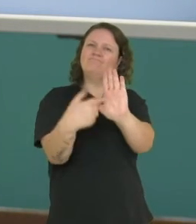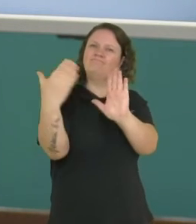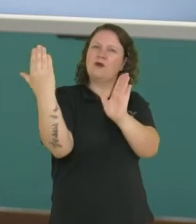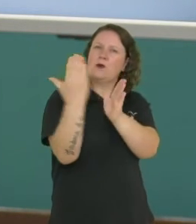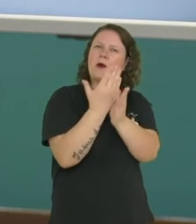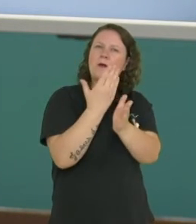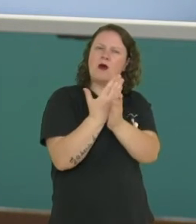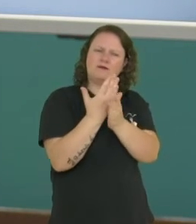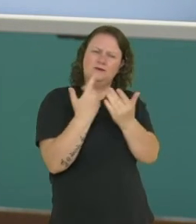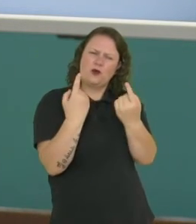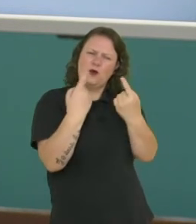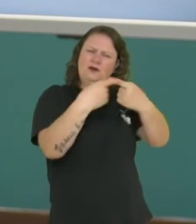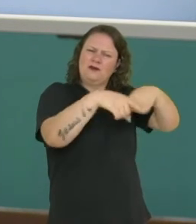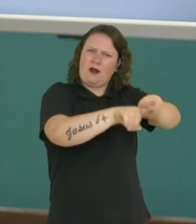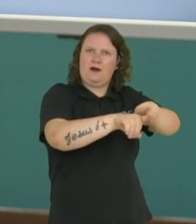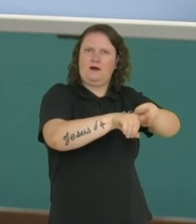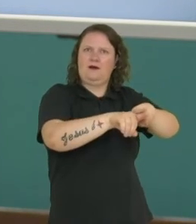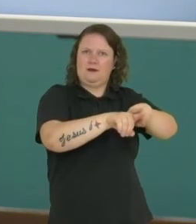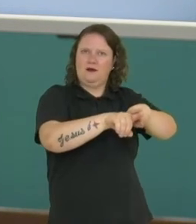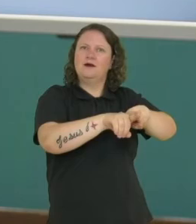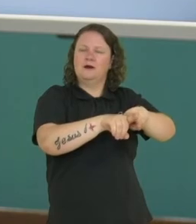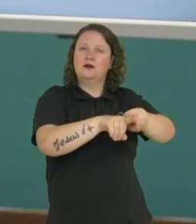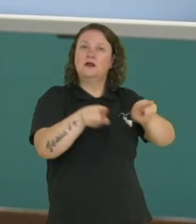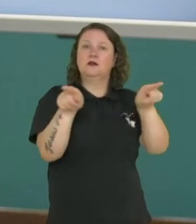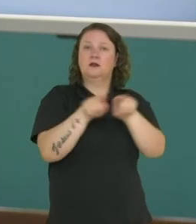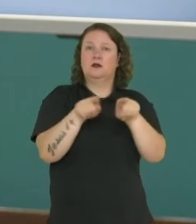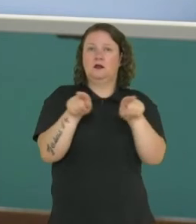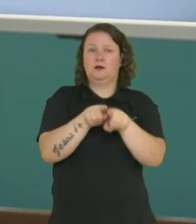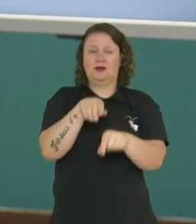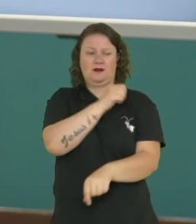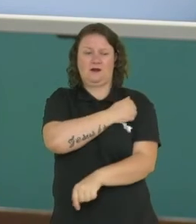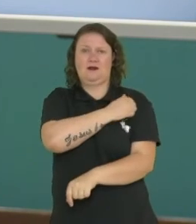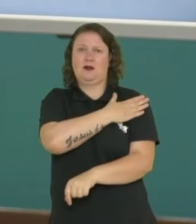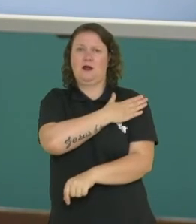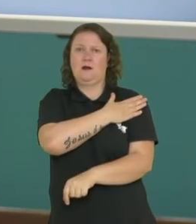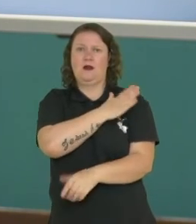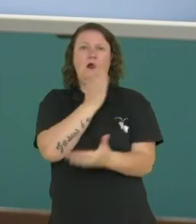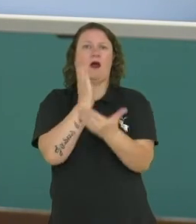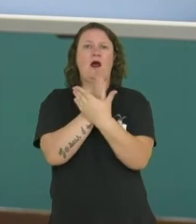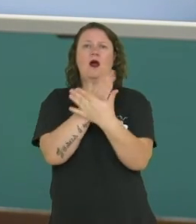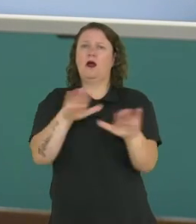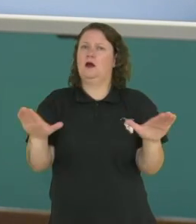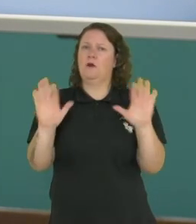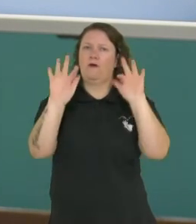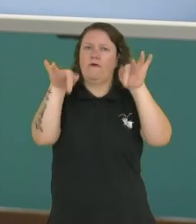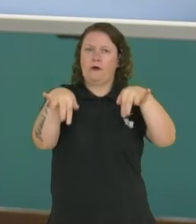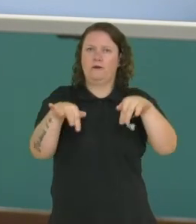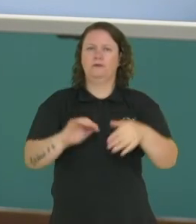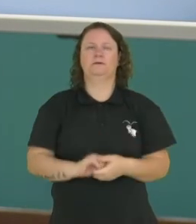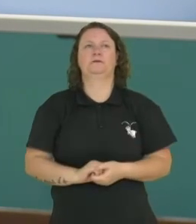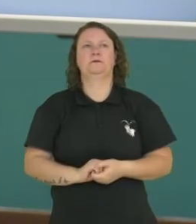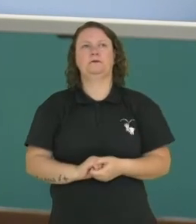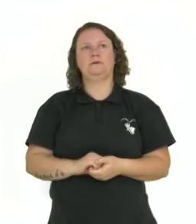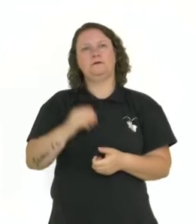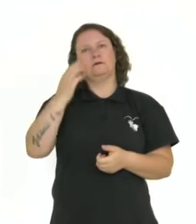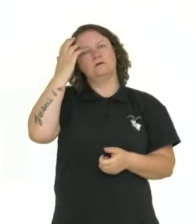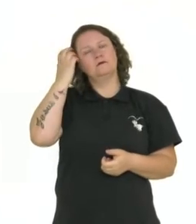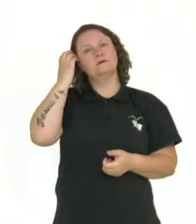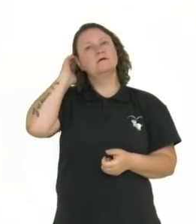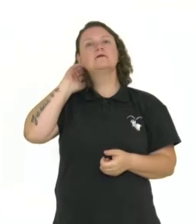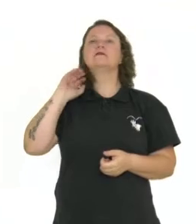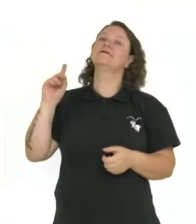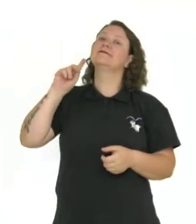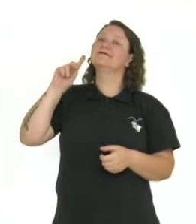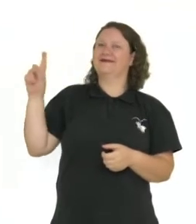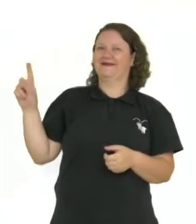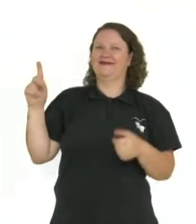do movimento que tenta tirar, né, a discriminação racial no mundo, ok? Bom, e aqui temos aqui uma manchete de jornal,